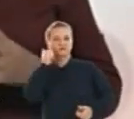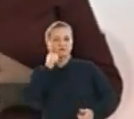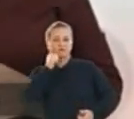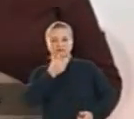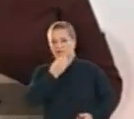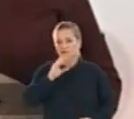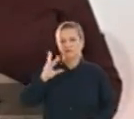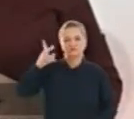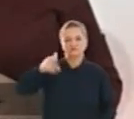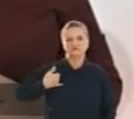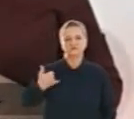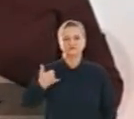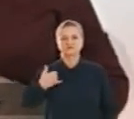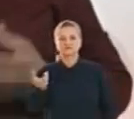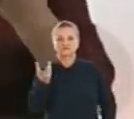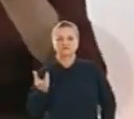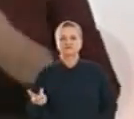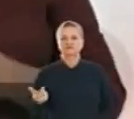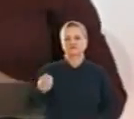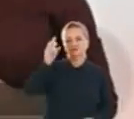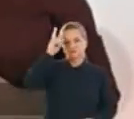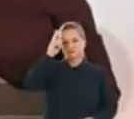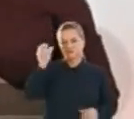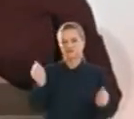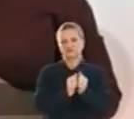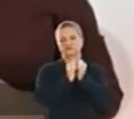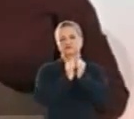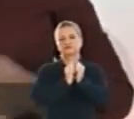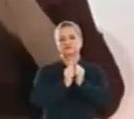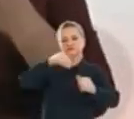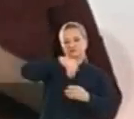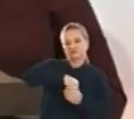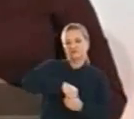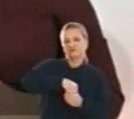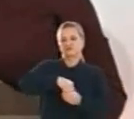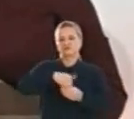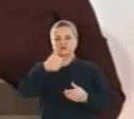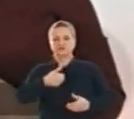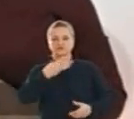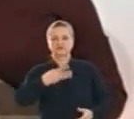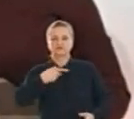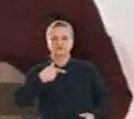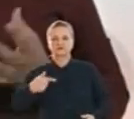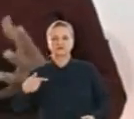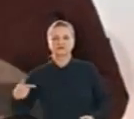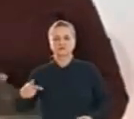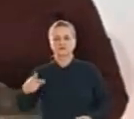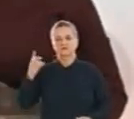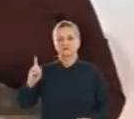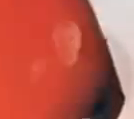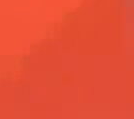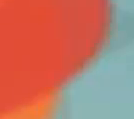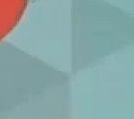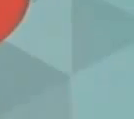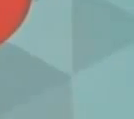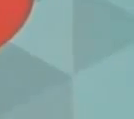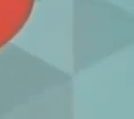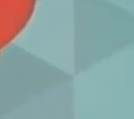solidário para homens e mulheres de todas as idades. Quero você nessa história junto comigo. Vote Gleice Jane, 1377, deputada